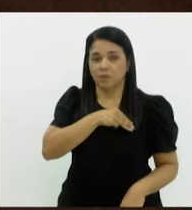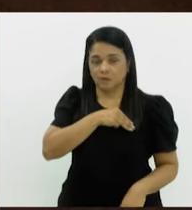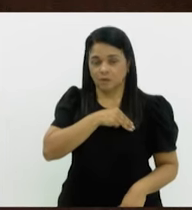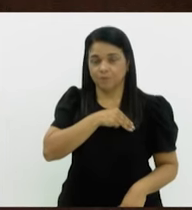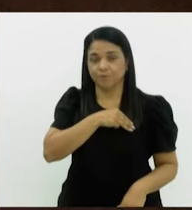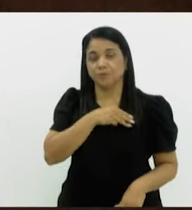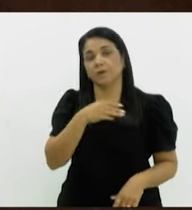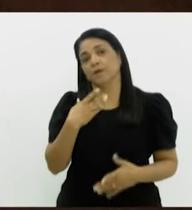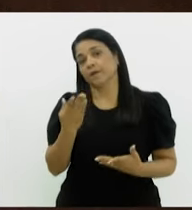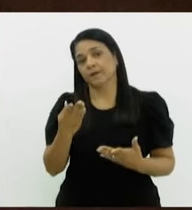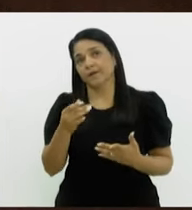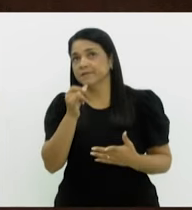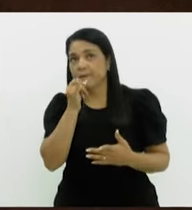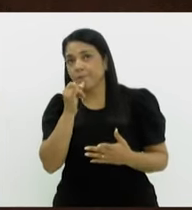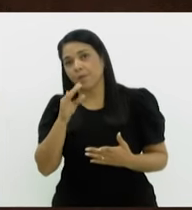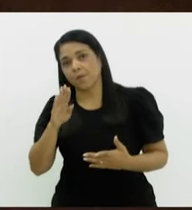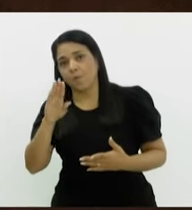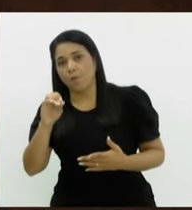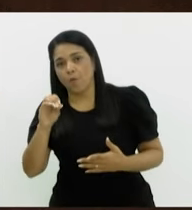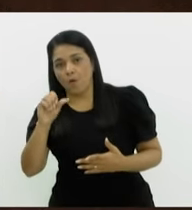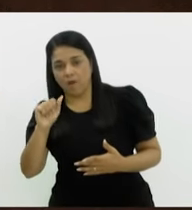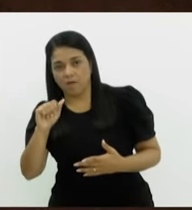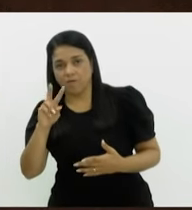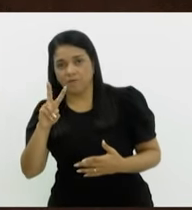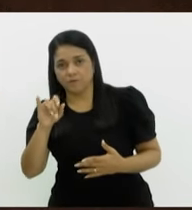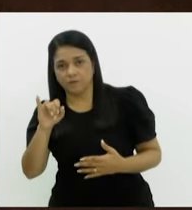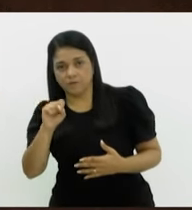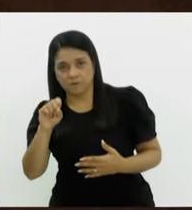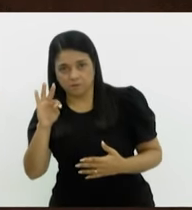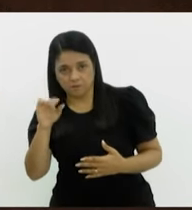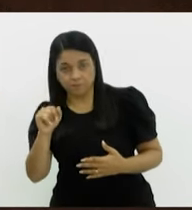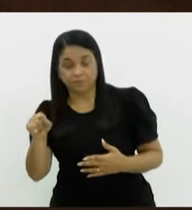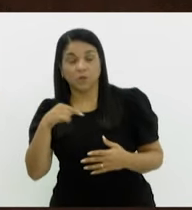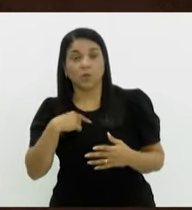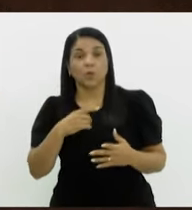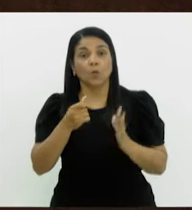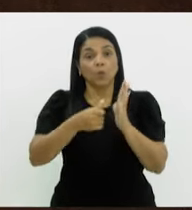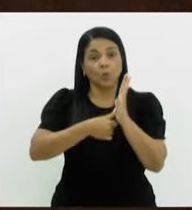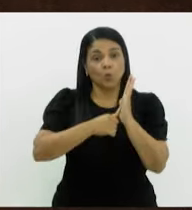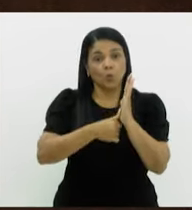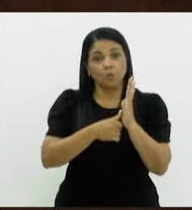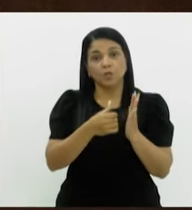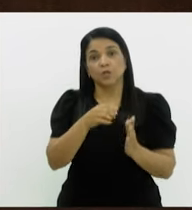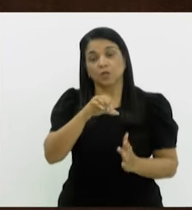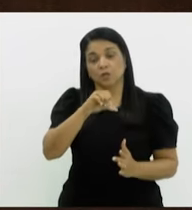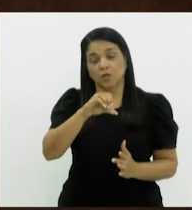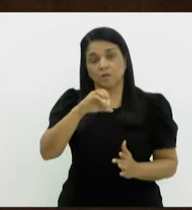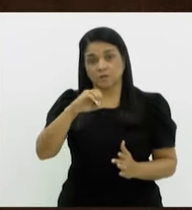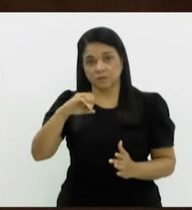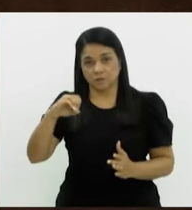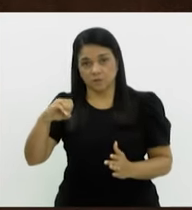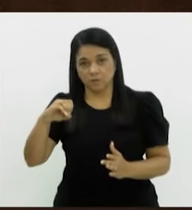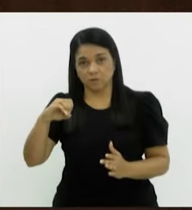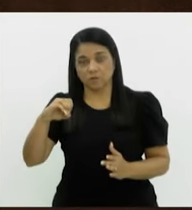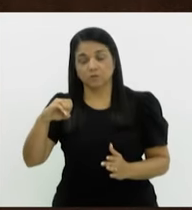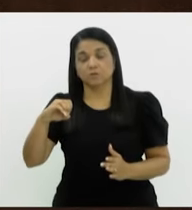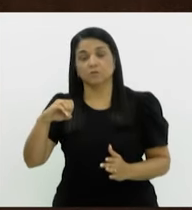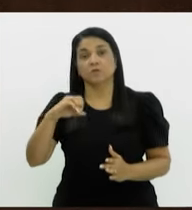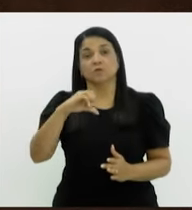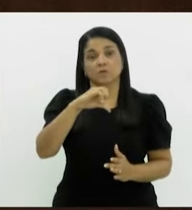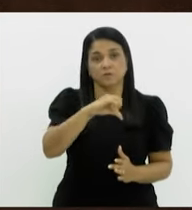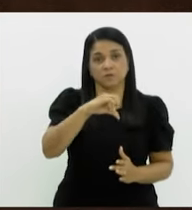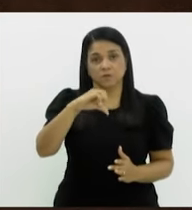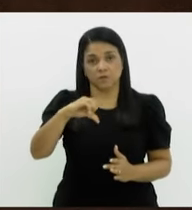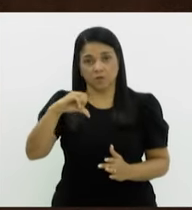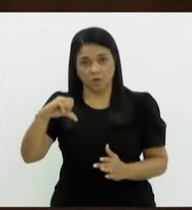Boa Vista, um exemplo. Na maioria das vezes, os clubes disponibilizam apenas 999 ingressos